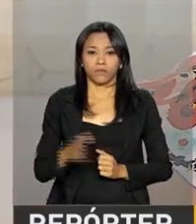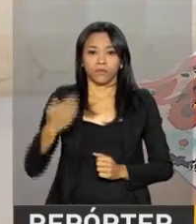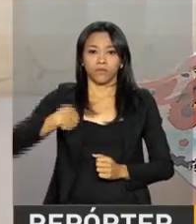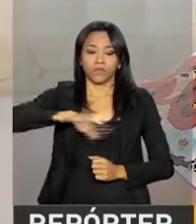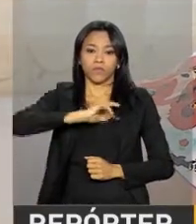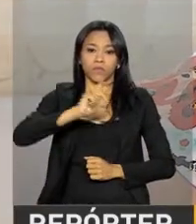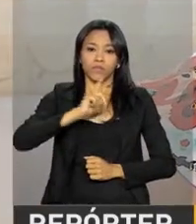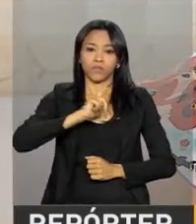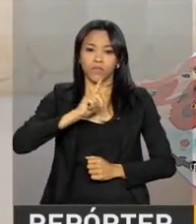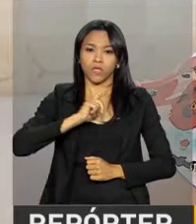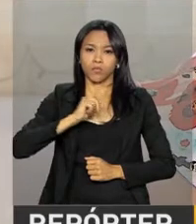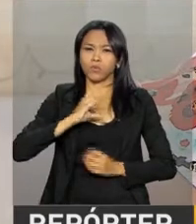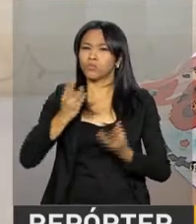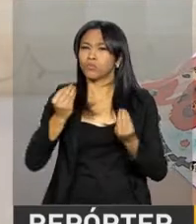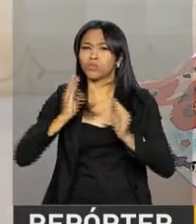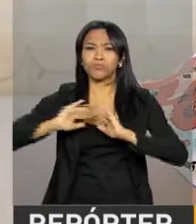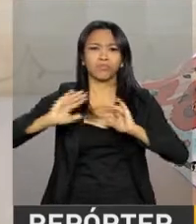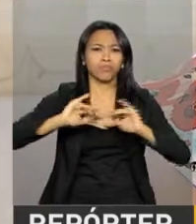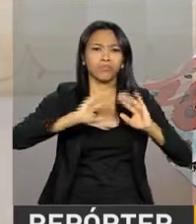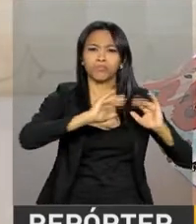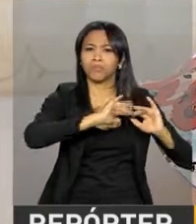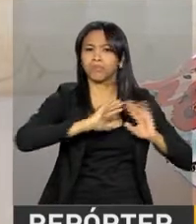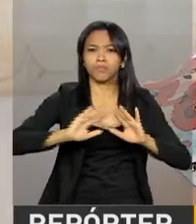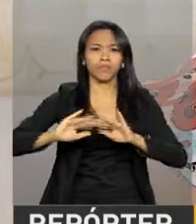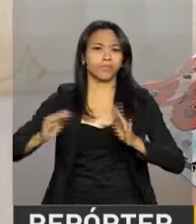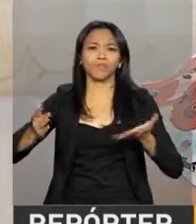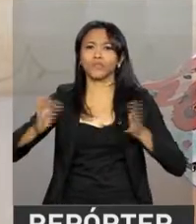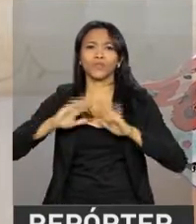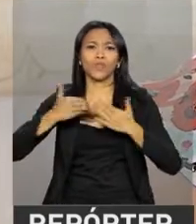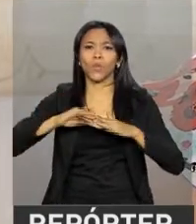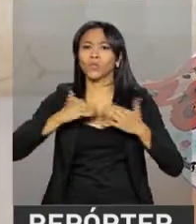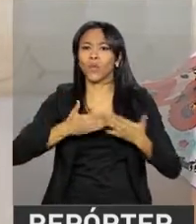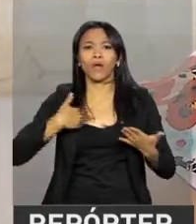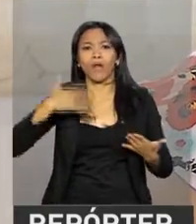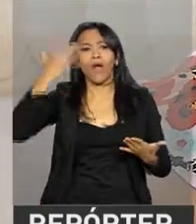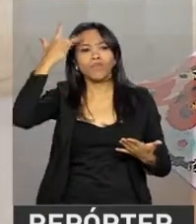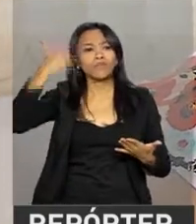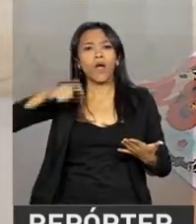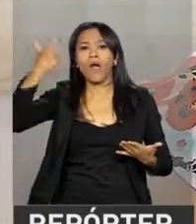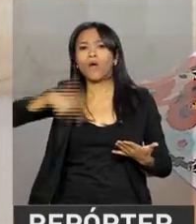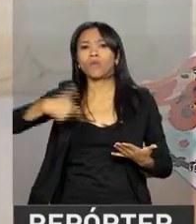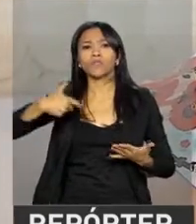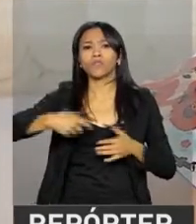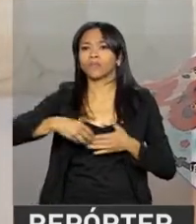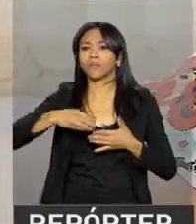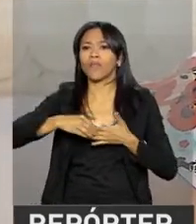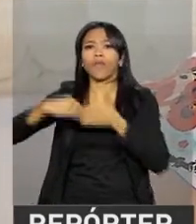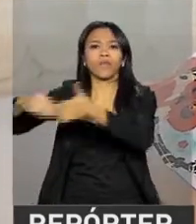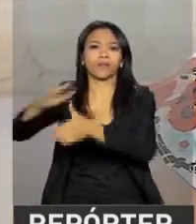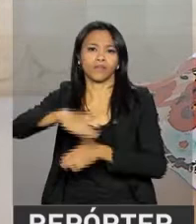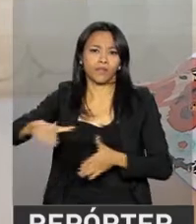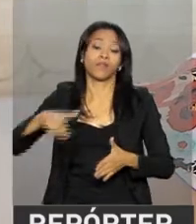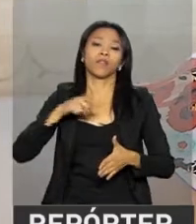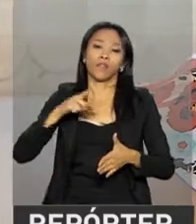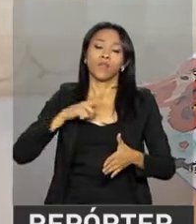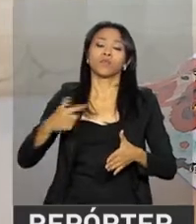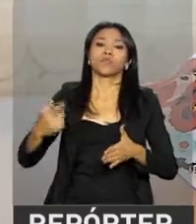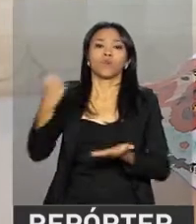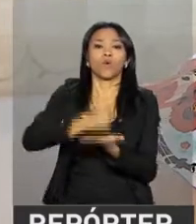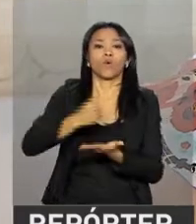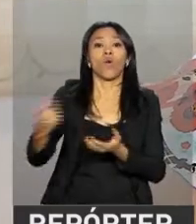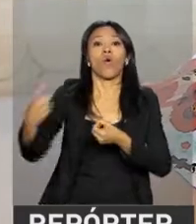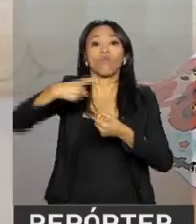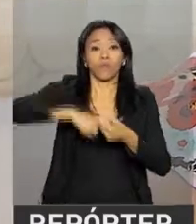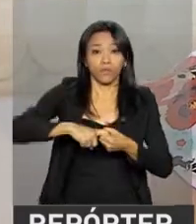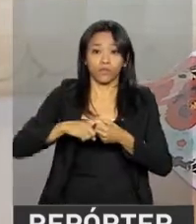muito grande de mães que não têm onde deixar as crianças para poder trabalhar então a gente tem creches conveniadas também para fazer